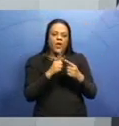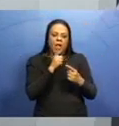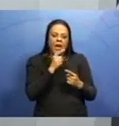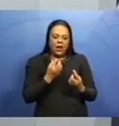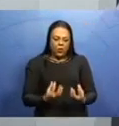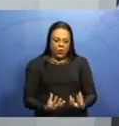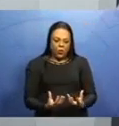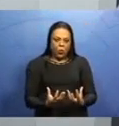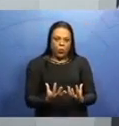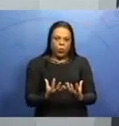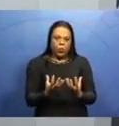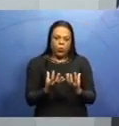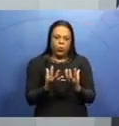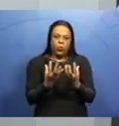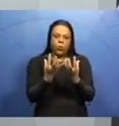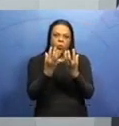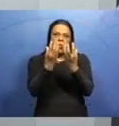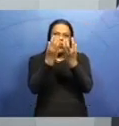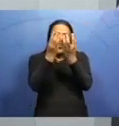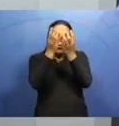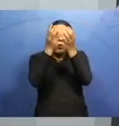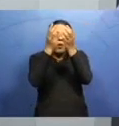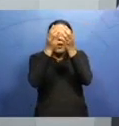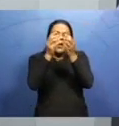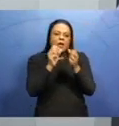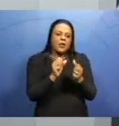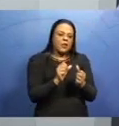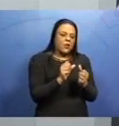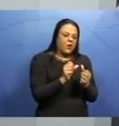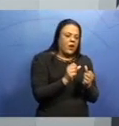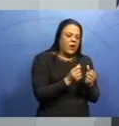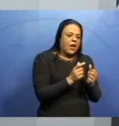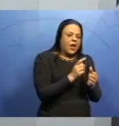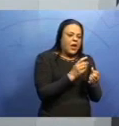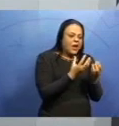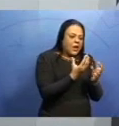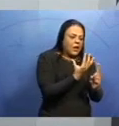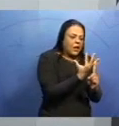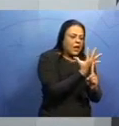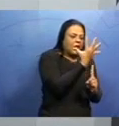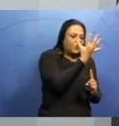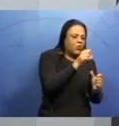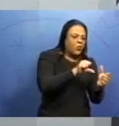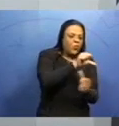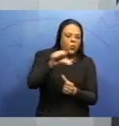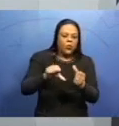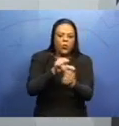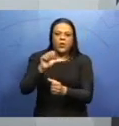pequenas gotículas. Essa mudança do estado gasoso para o líquido é chamado de